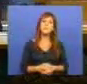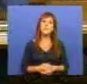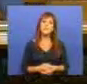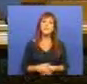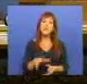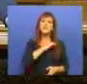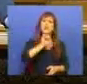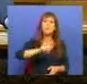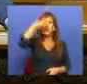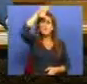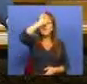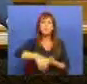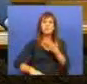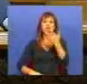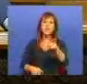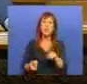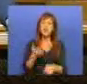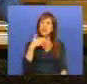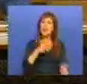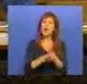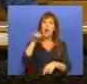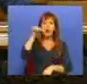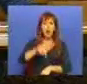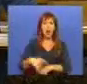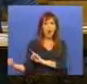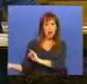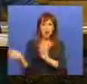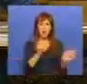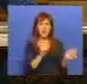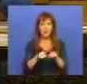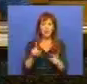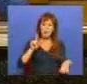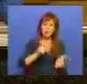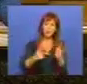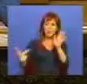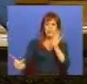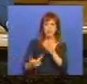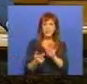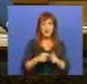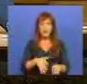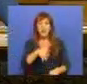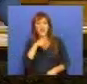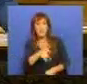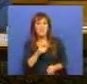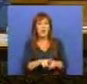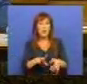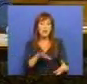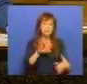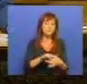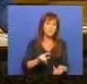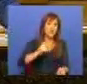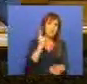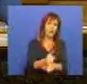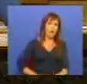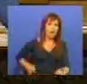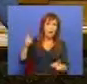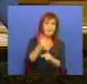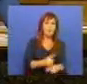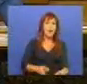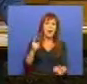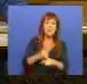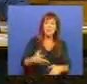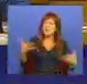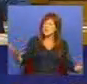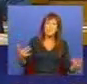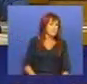Senhor Primeiro-Ministro utilizou neste debate a técnica do disco riscado, mas com franqueza